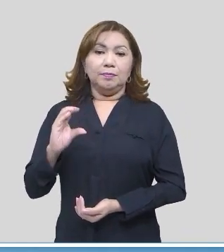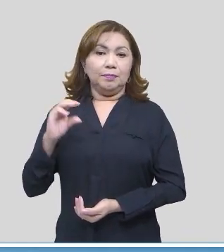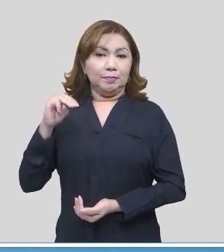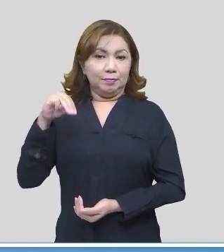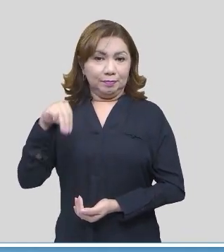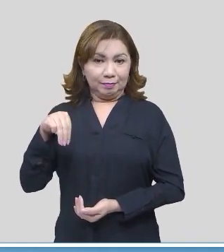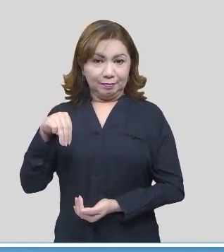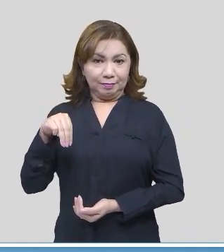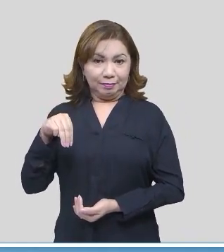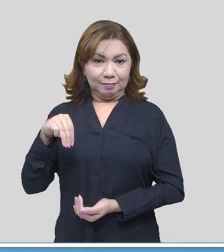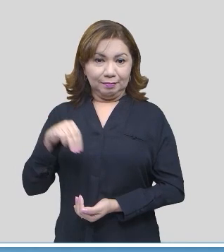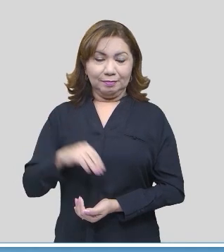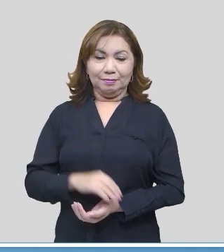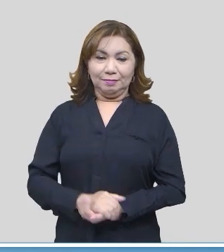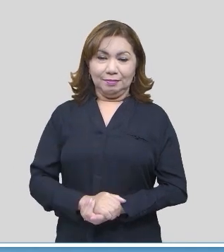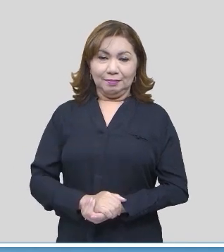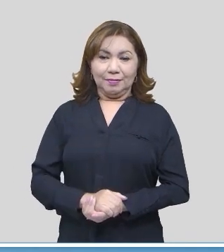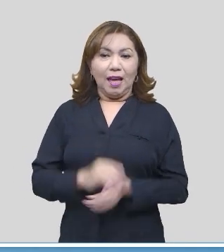129.